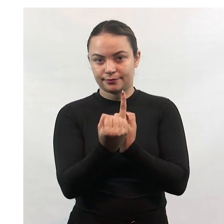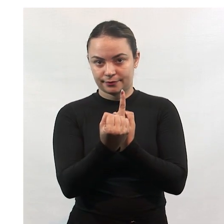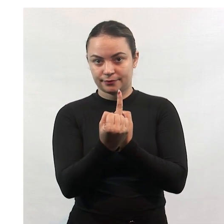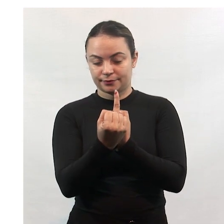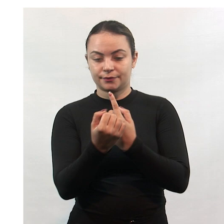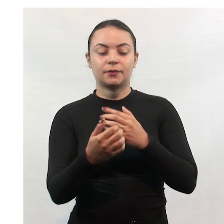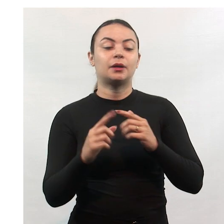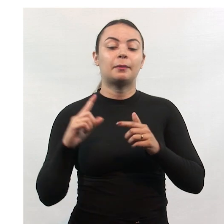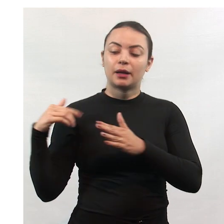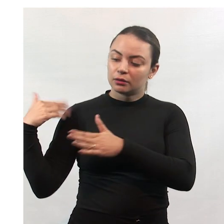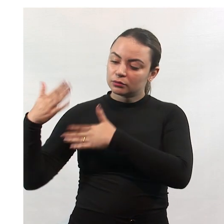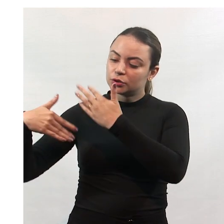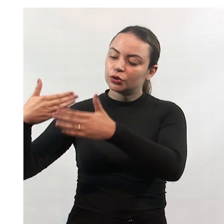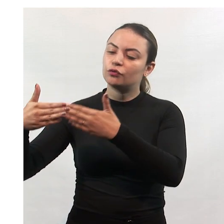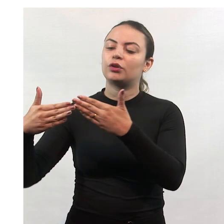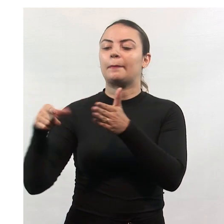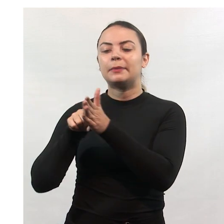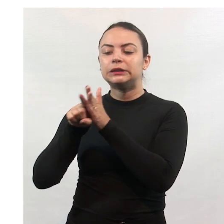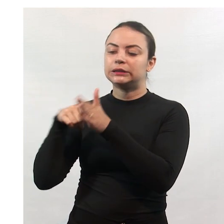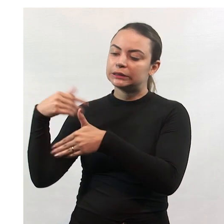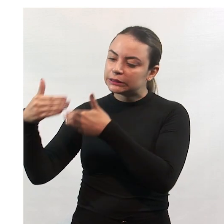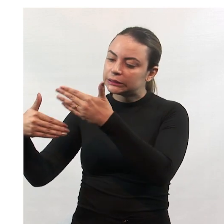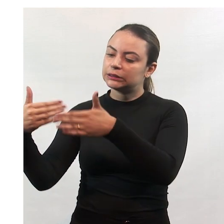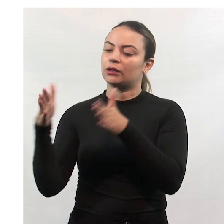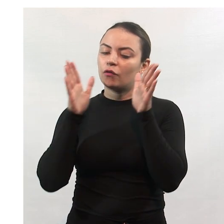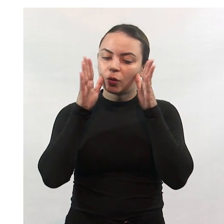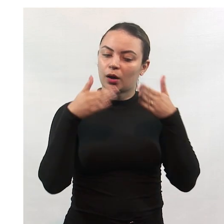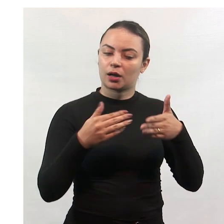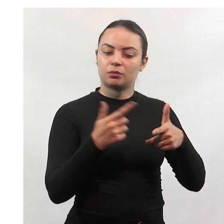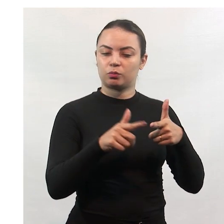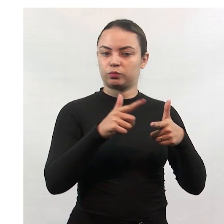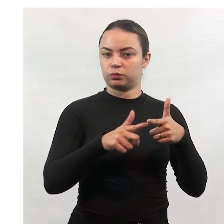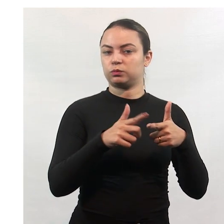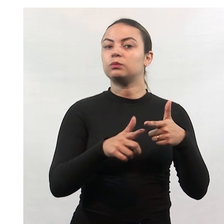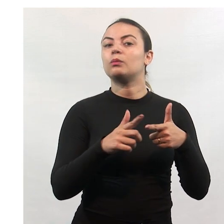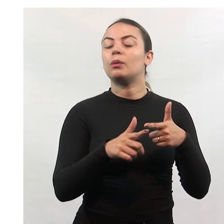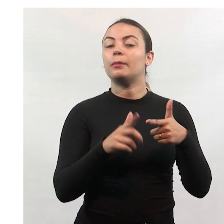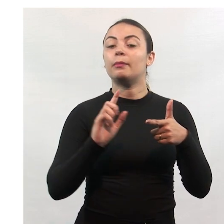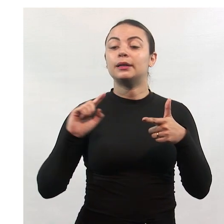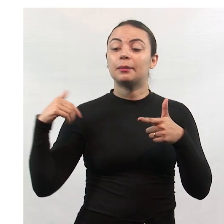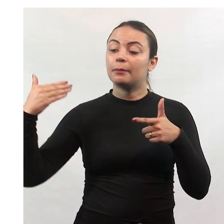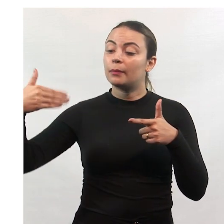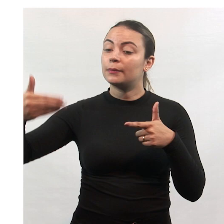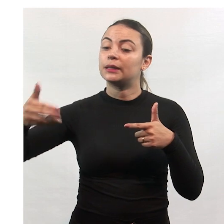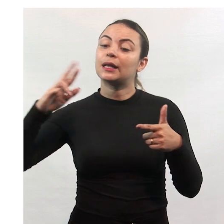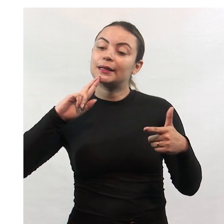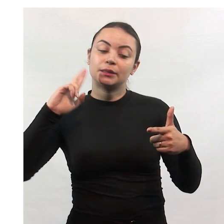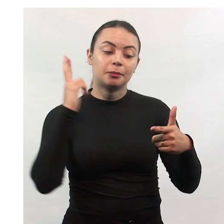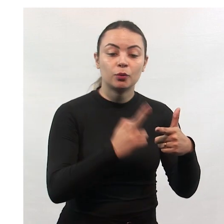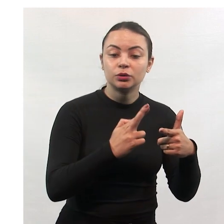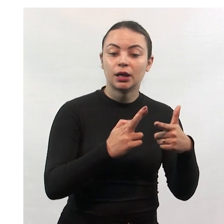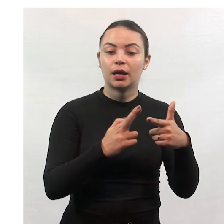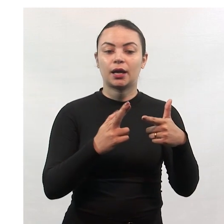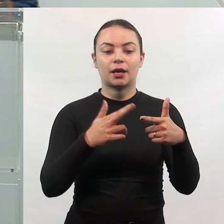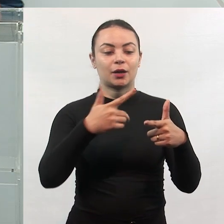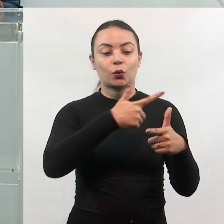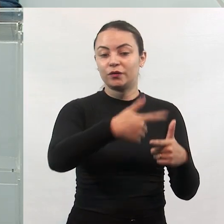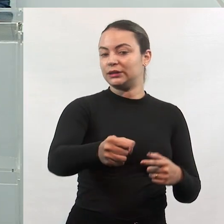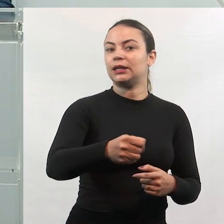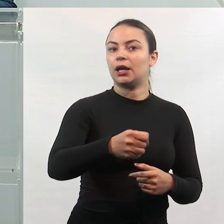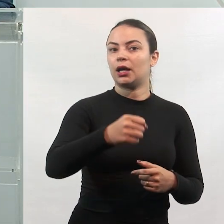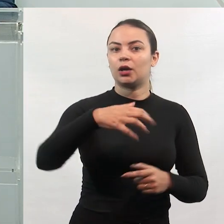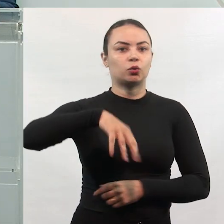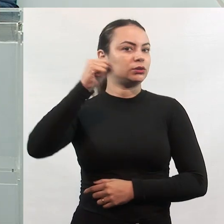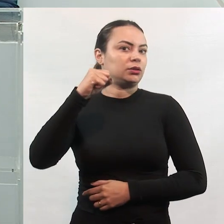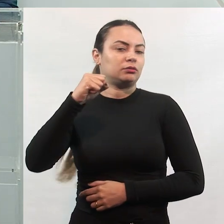do todo, certo? Então é preciso entender o que são as partes do todo para poder você compreender